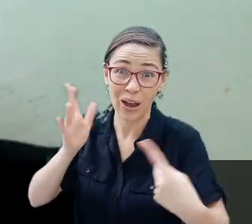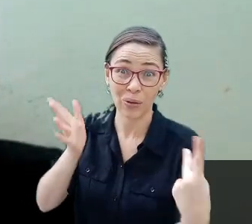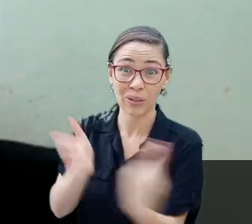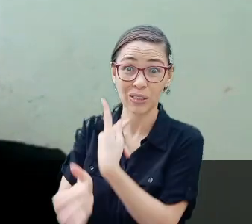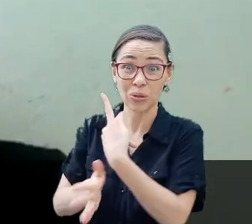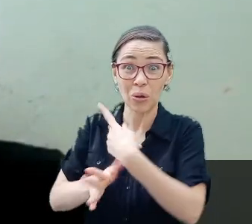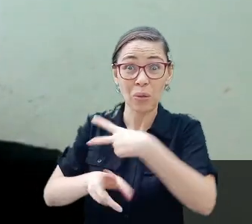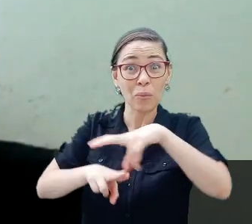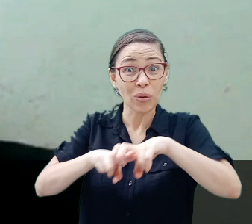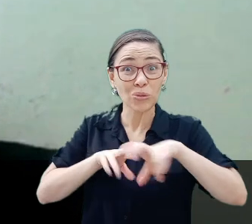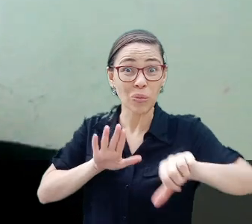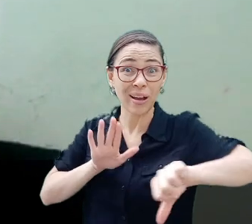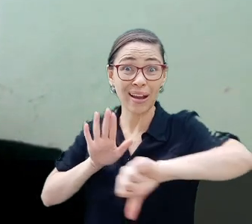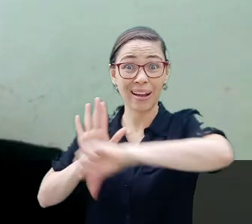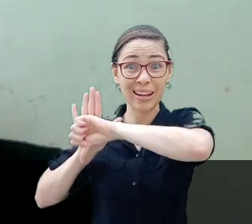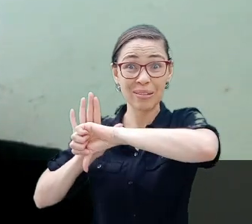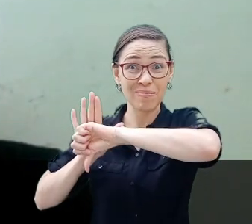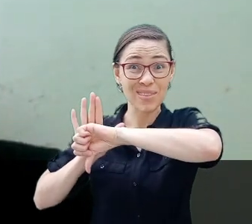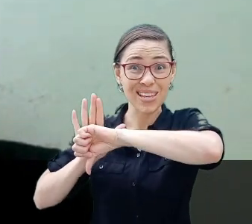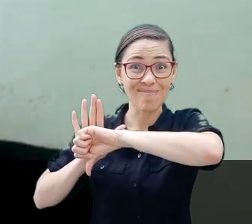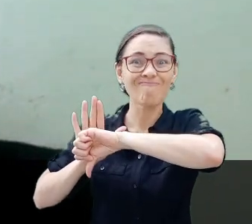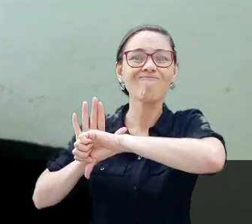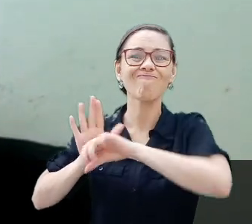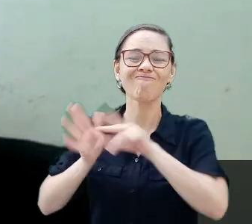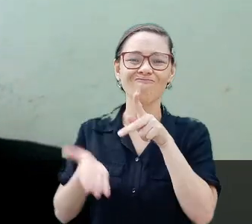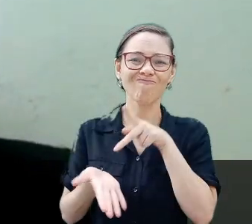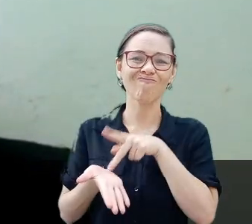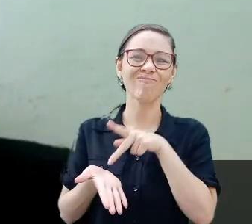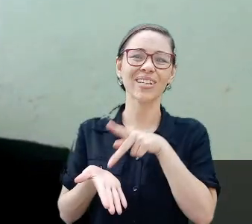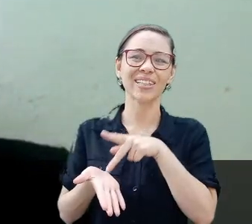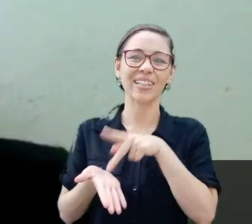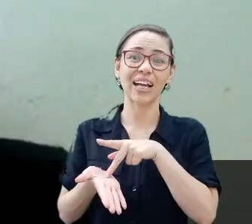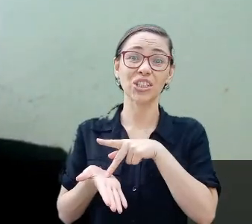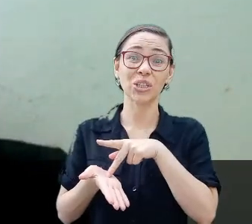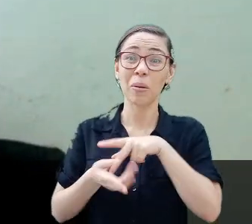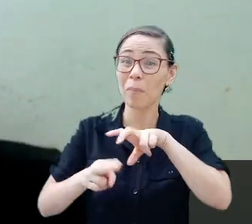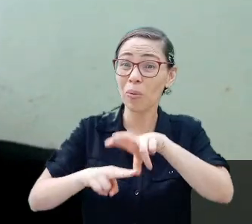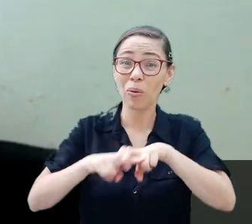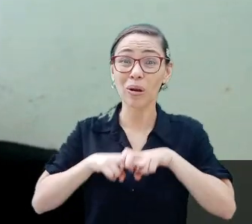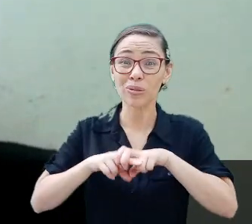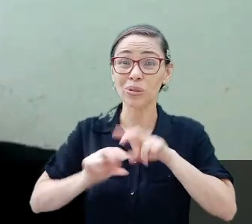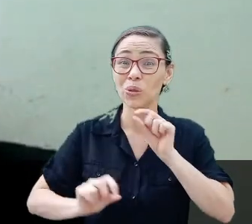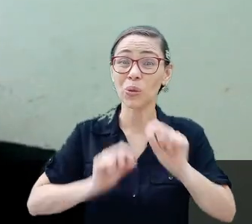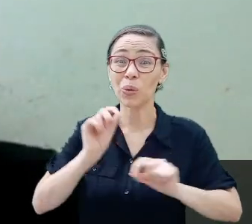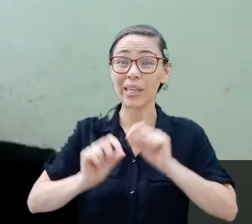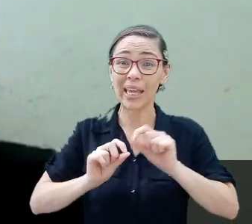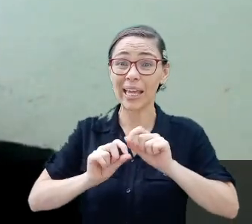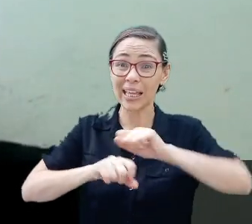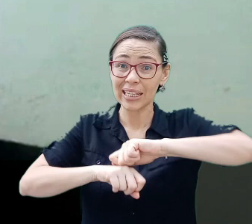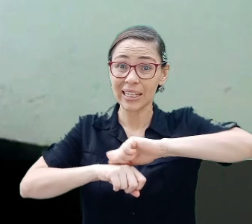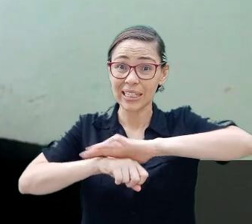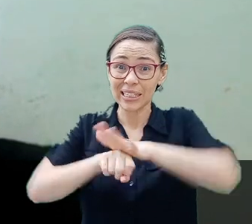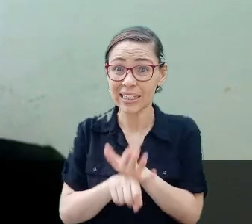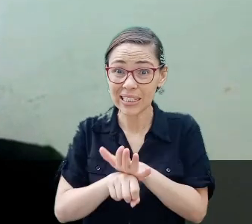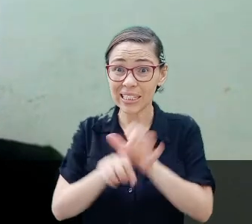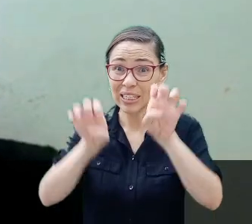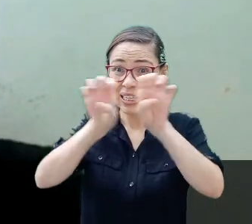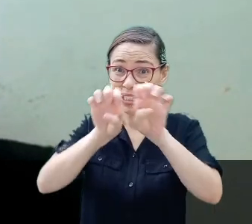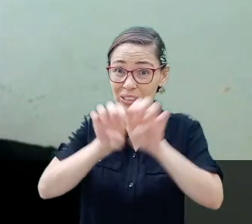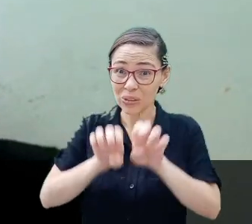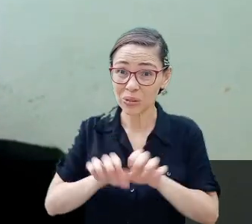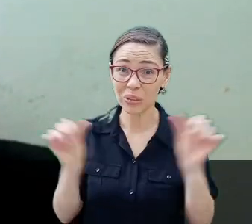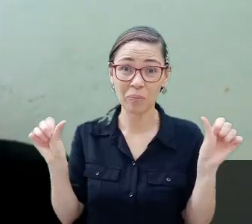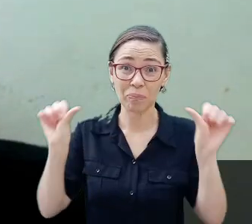de Miguel não foi um acidente, foi um ato criminoso alicerçado no racismo estrutural e na